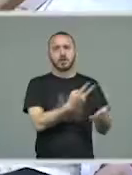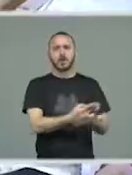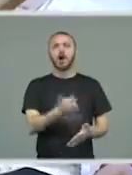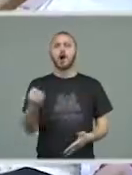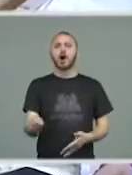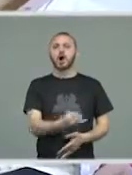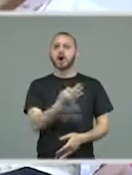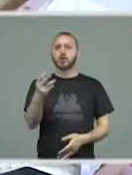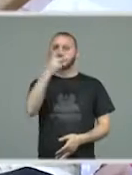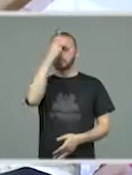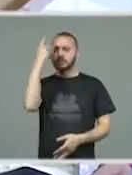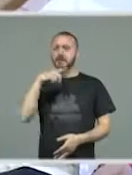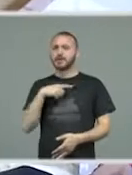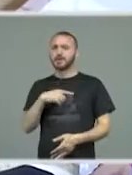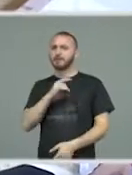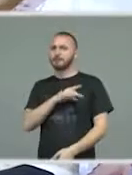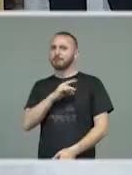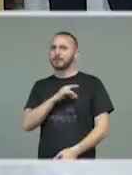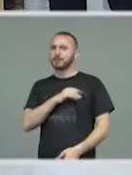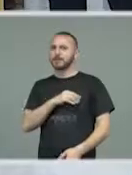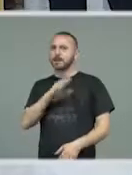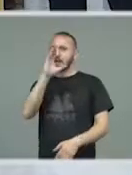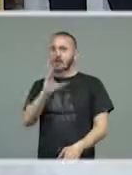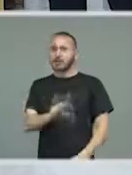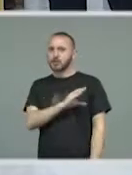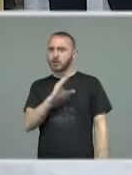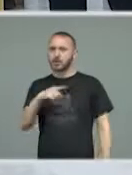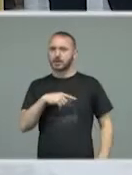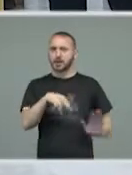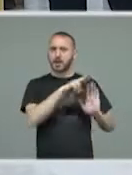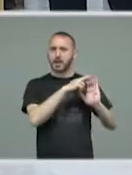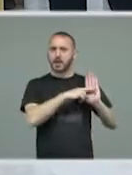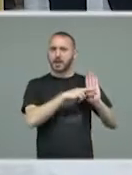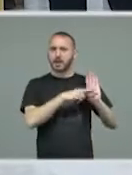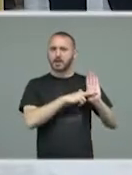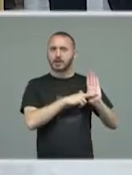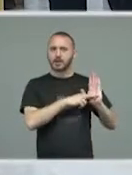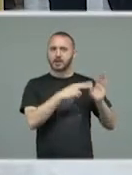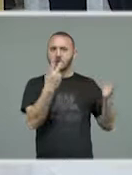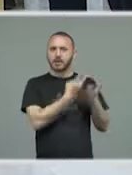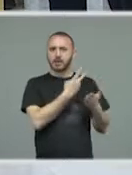católicos com rituais pagãos, rituais católicos com coração pagão,